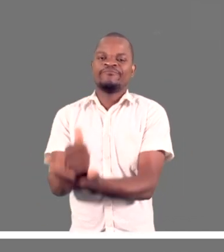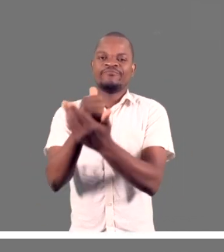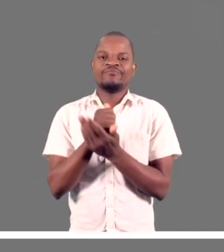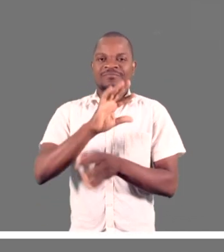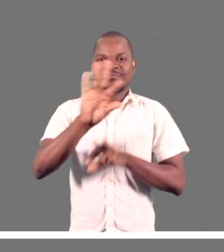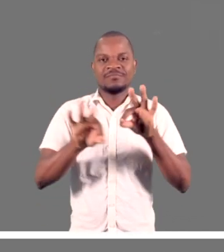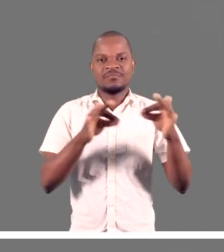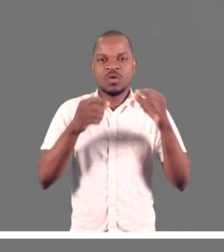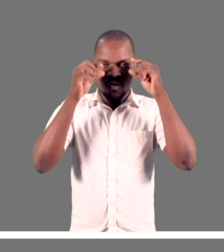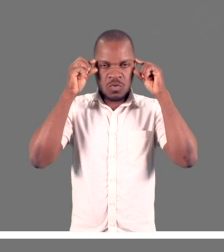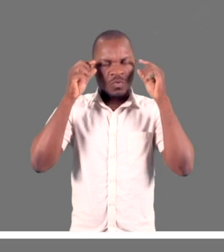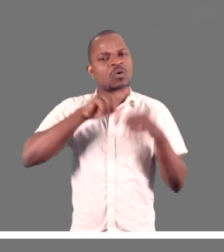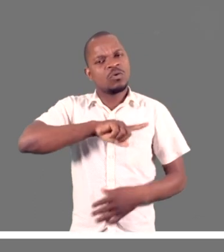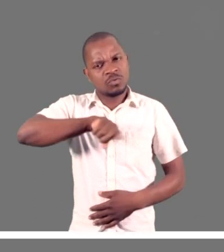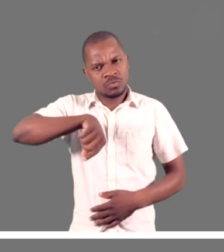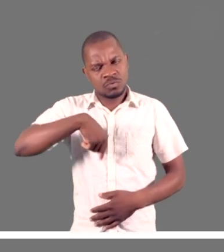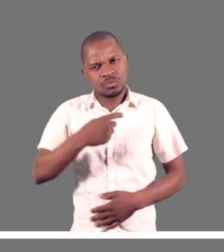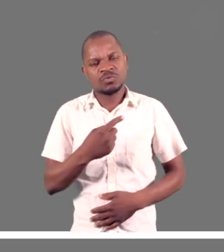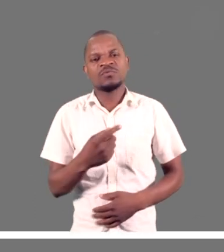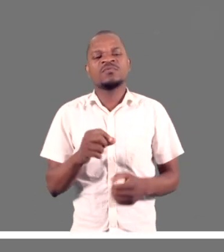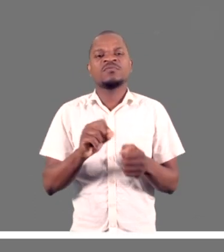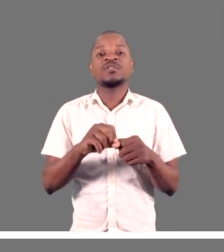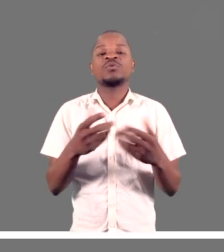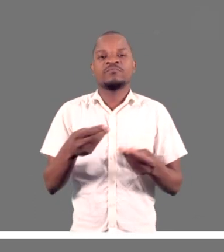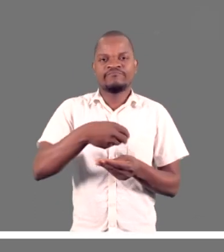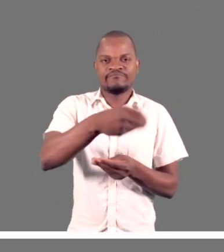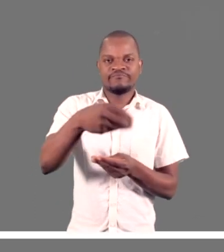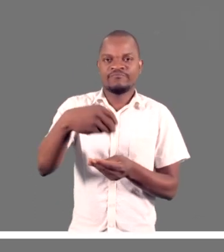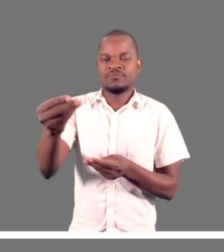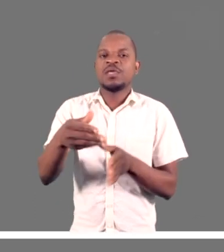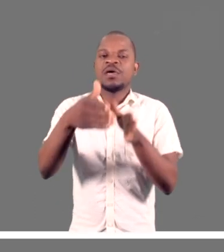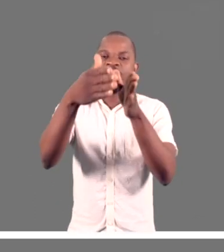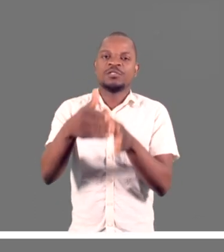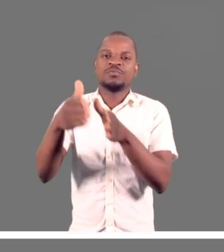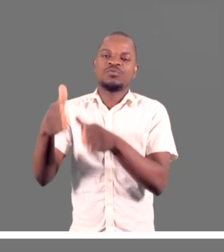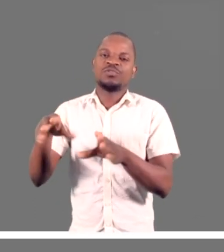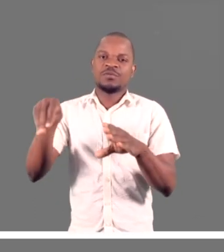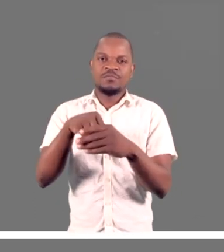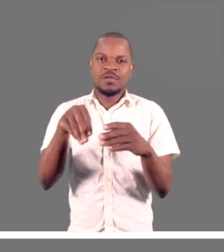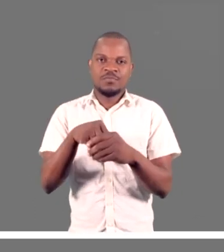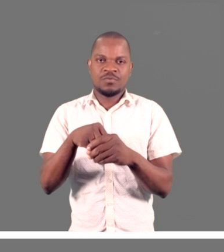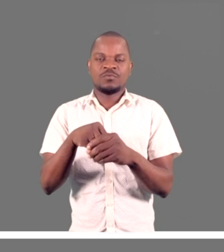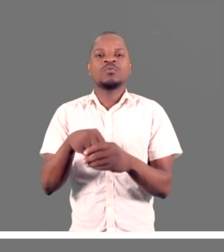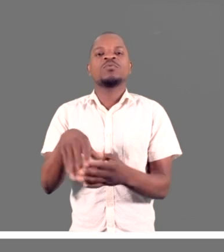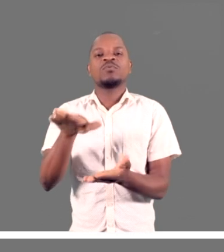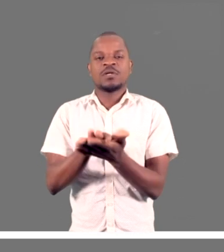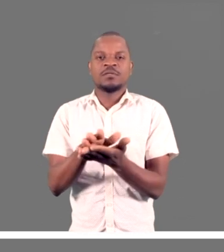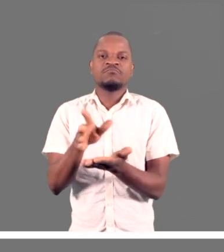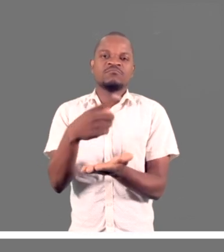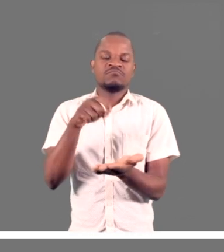nos oferecer que, pronto, com esses nossos óculos, nós vamos fazer a réplica, vamos e poder distribuir aos núcleos que nós temos